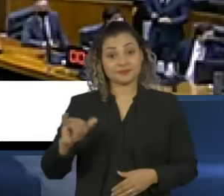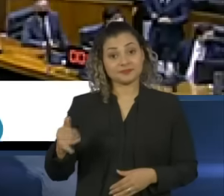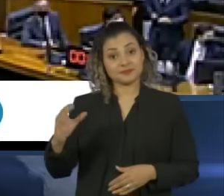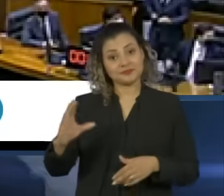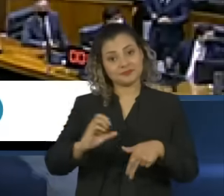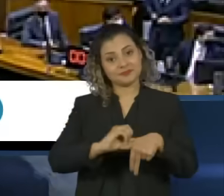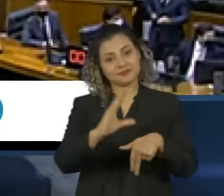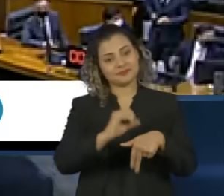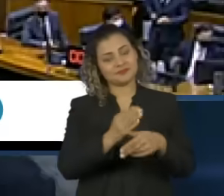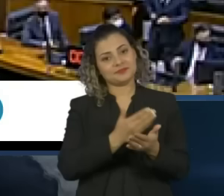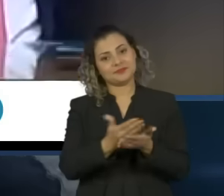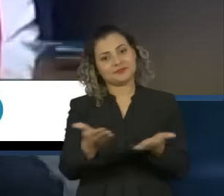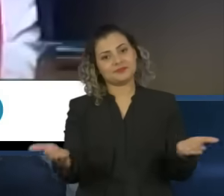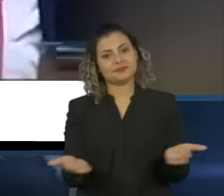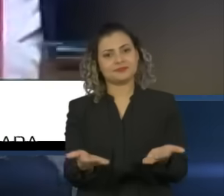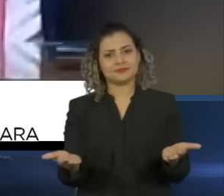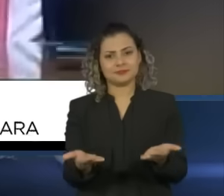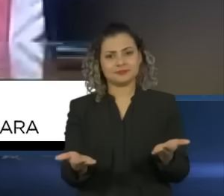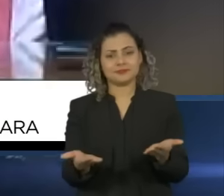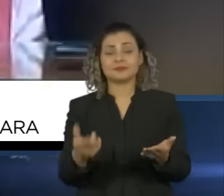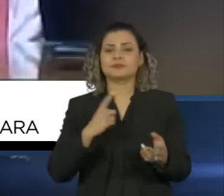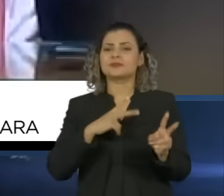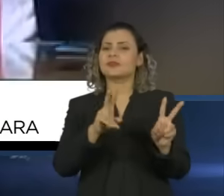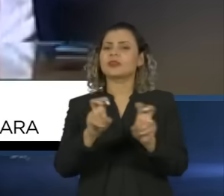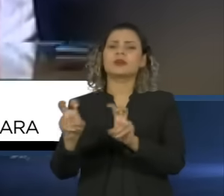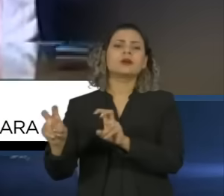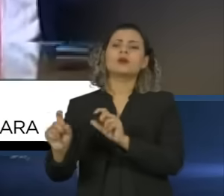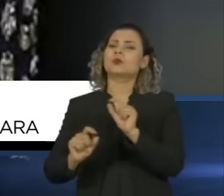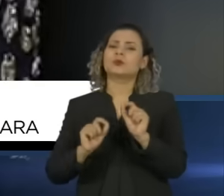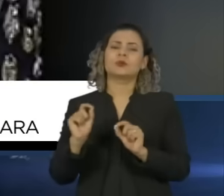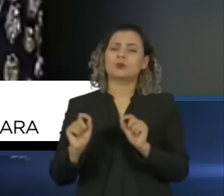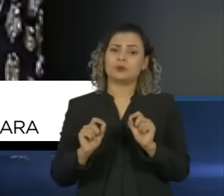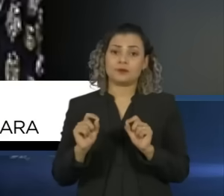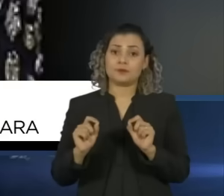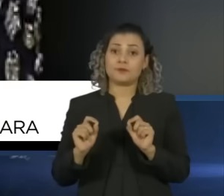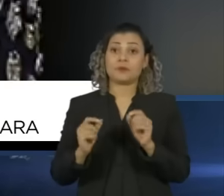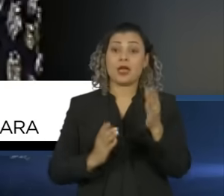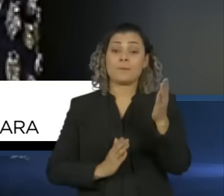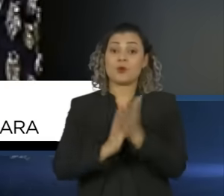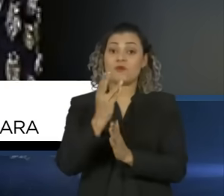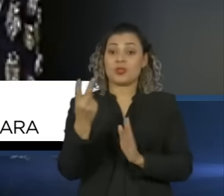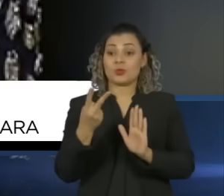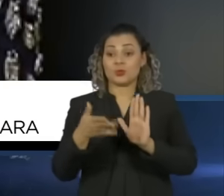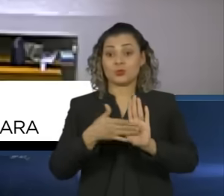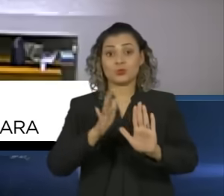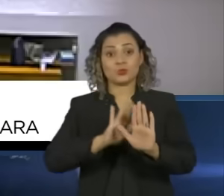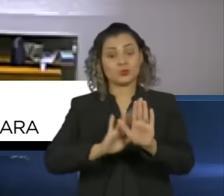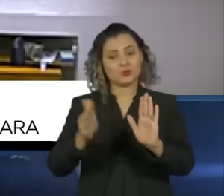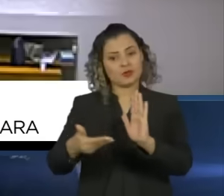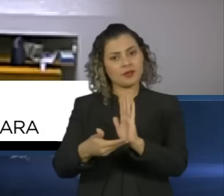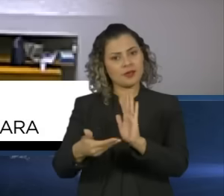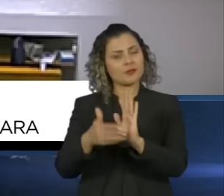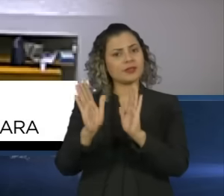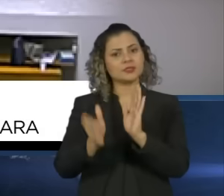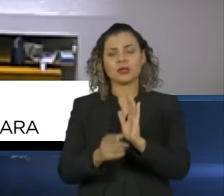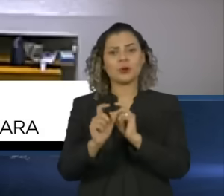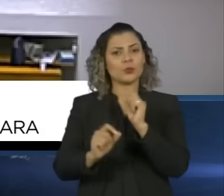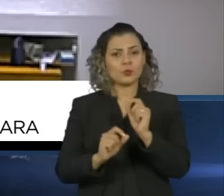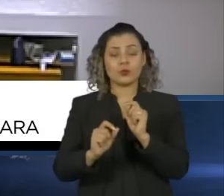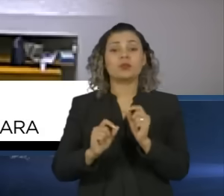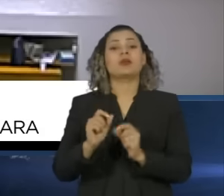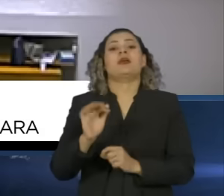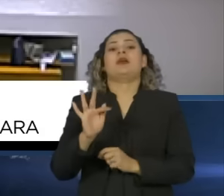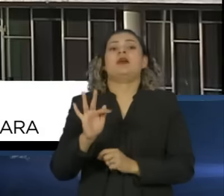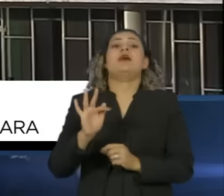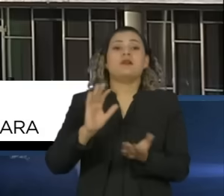O Jornal da Cultura está começando e traz os seguintes destaques. Aprovado em 2 turnos na Câmara, texto do Fundo de Desenvolvimento